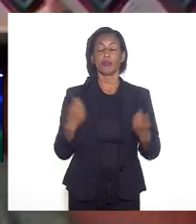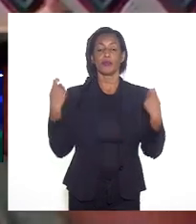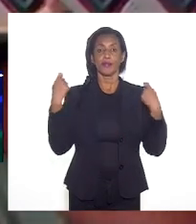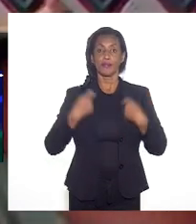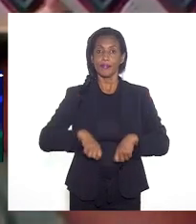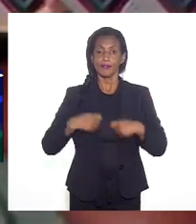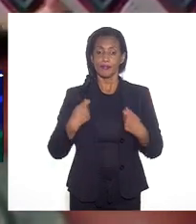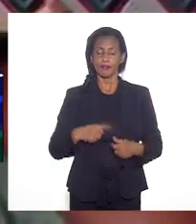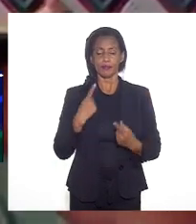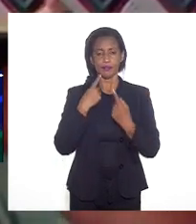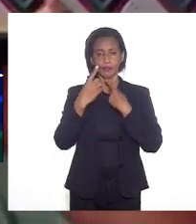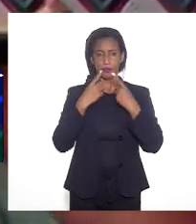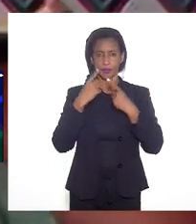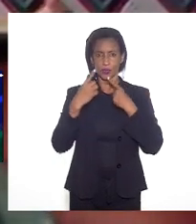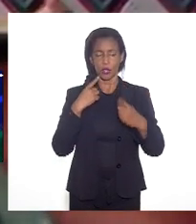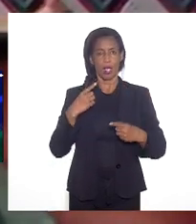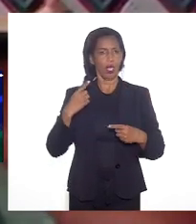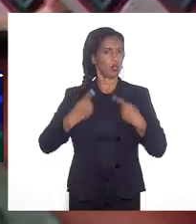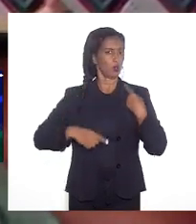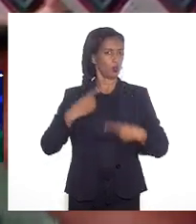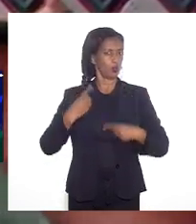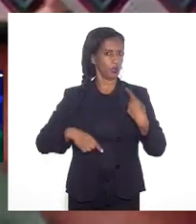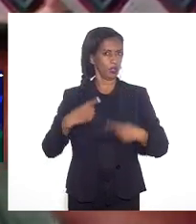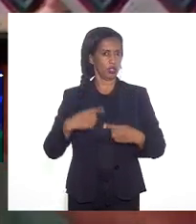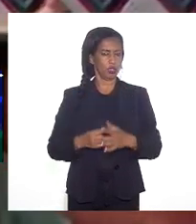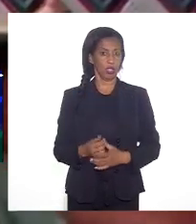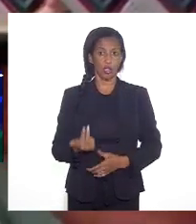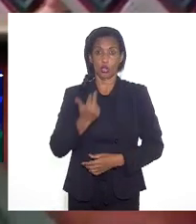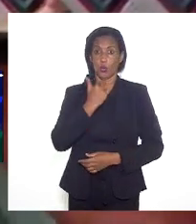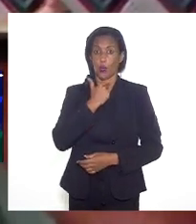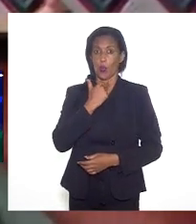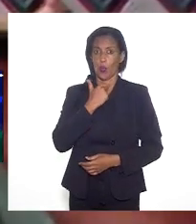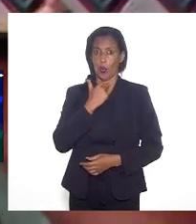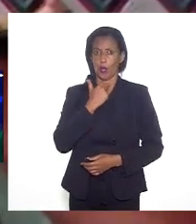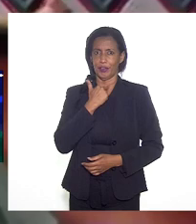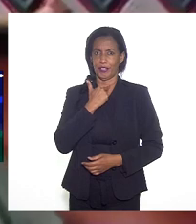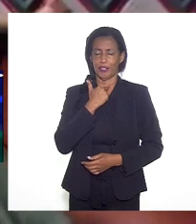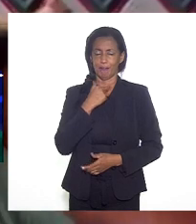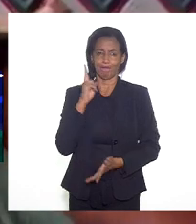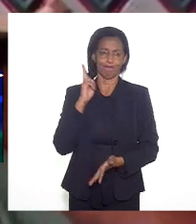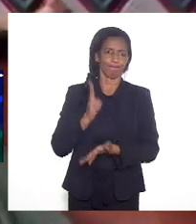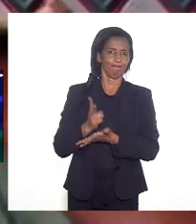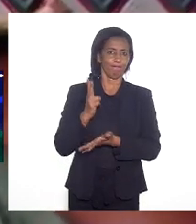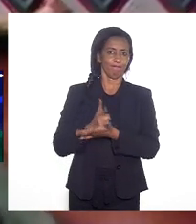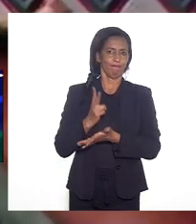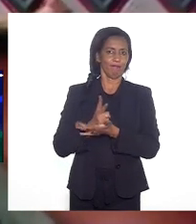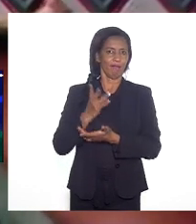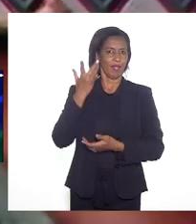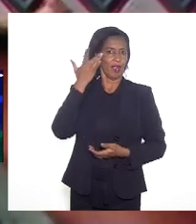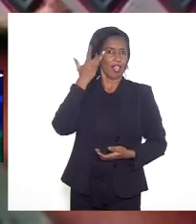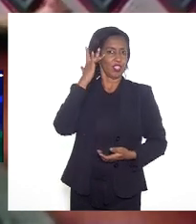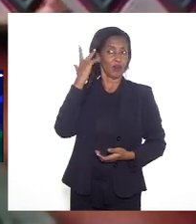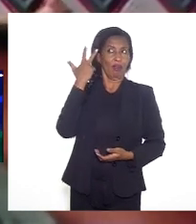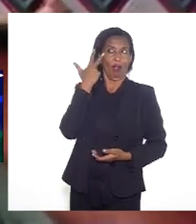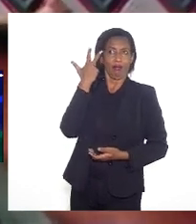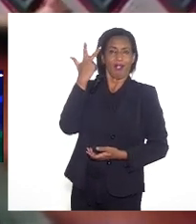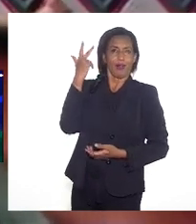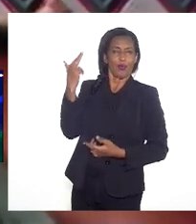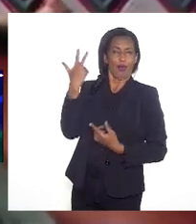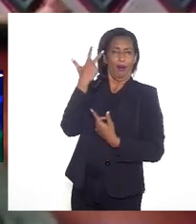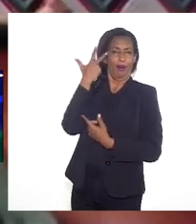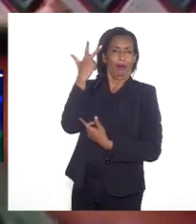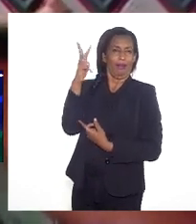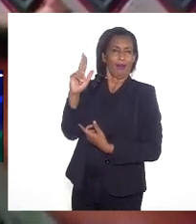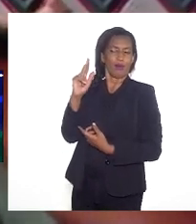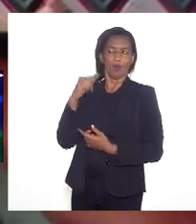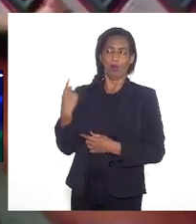precisa discutir as polícias, a gente não pode, repito aqui, continuar achando natural dizer